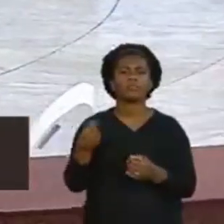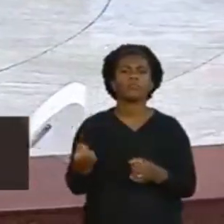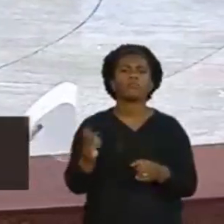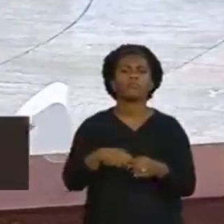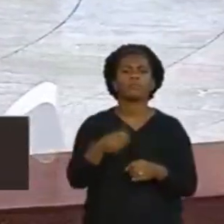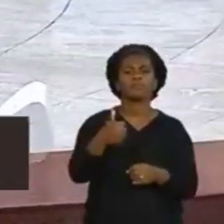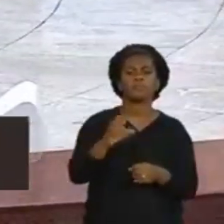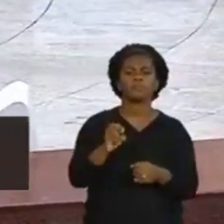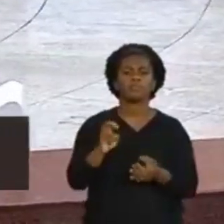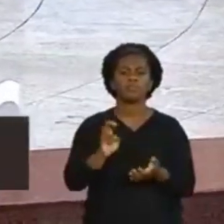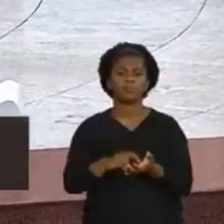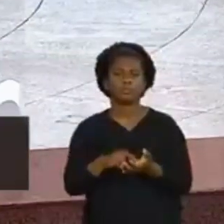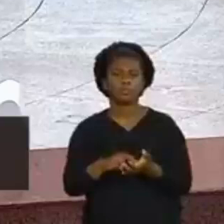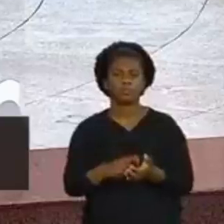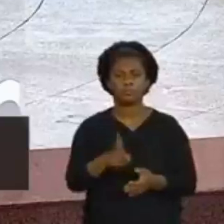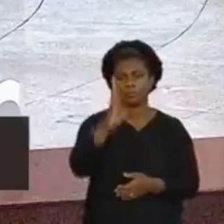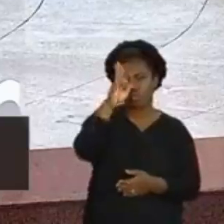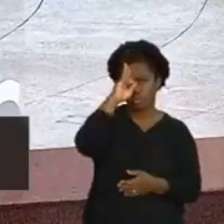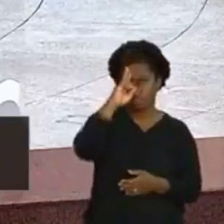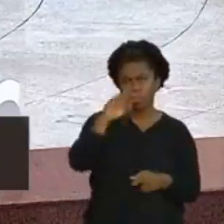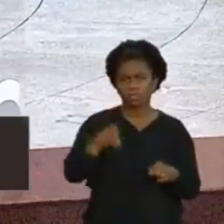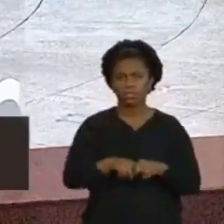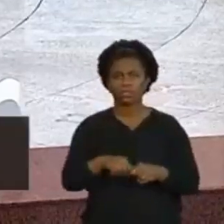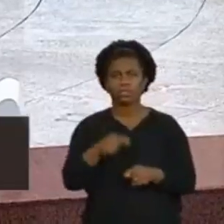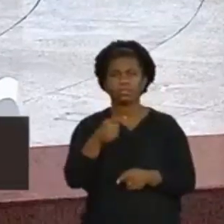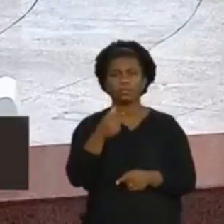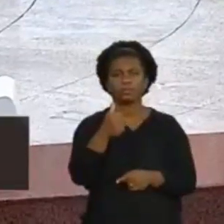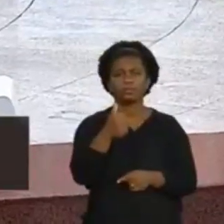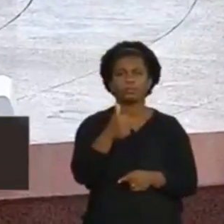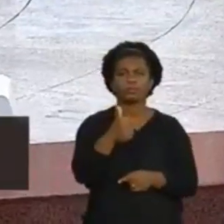Meio-dia e 10 da noite o pastor João vai estar.